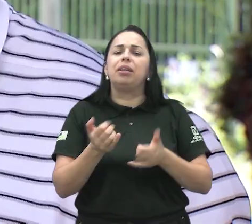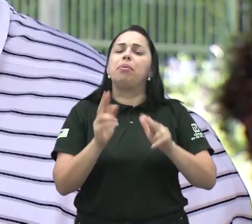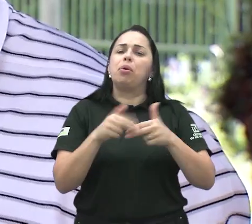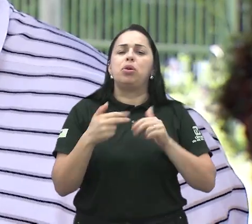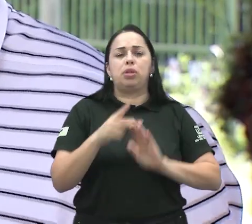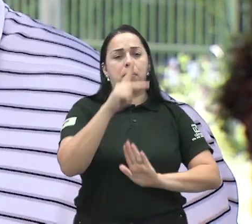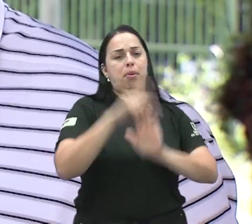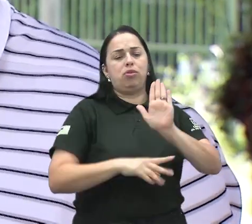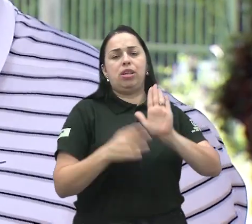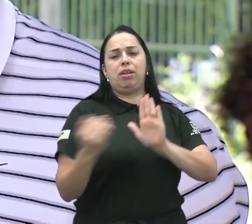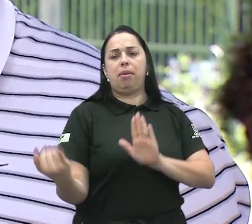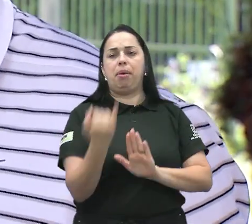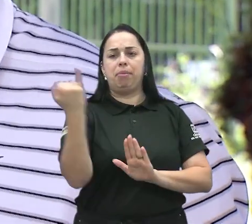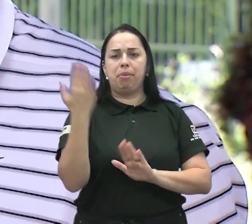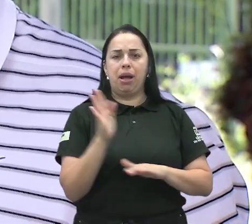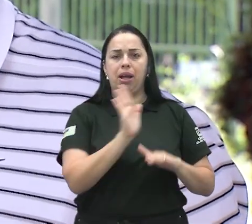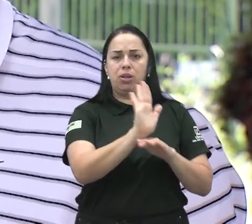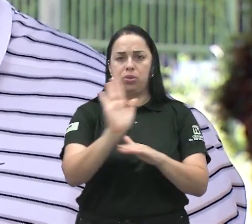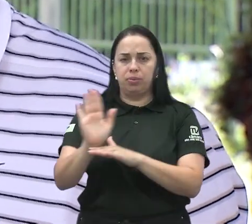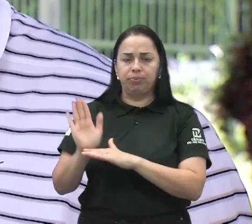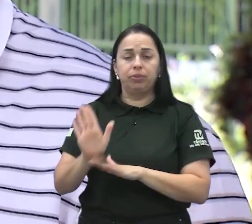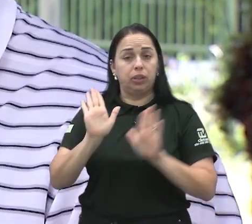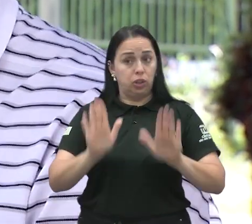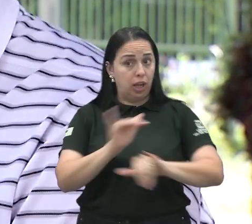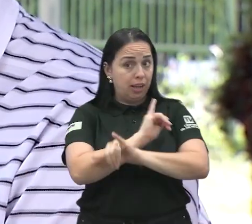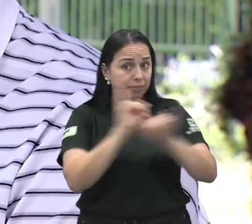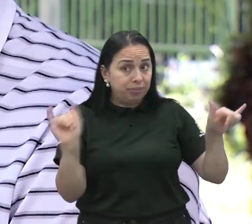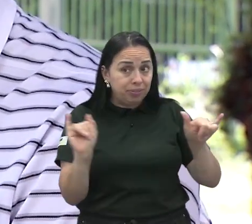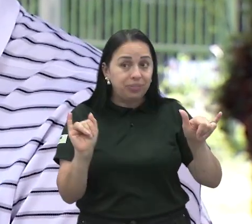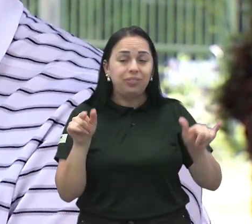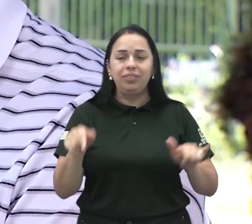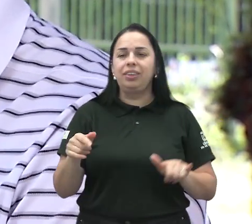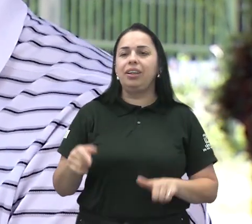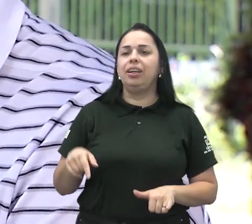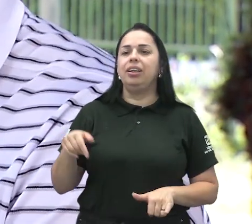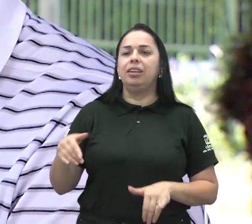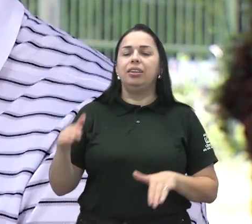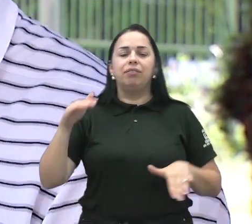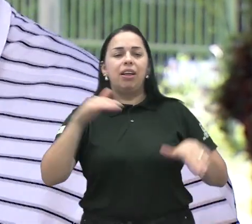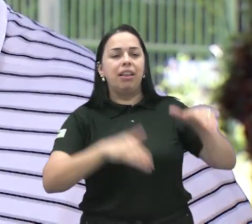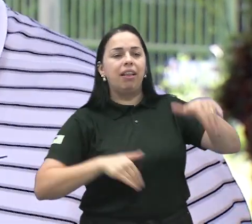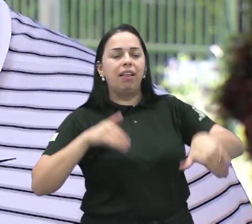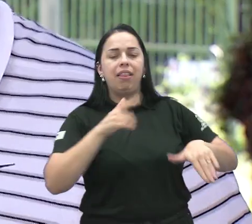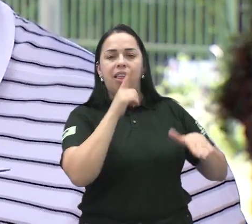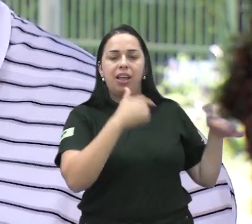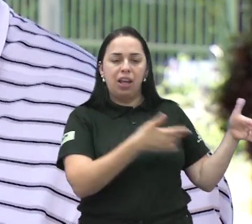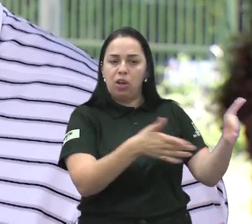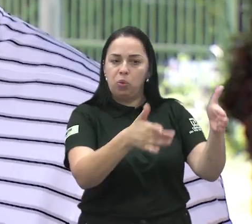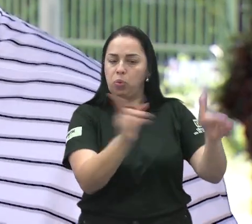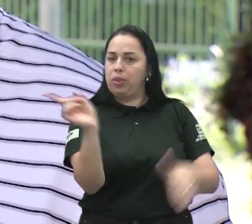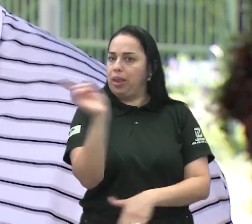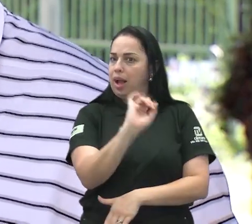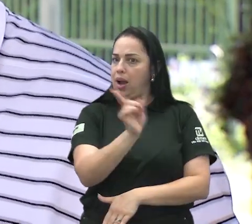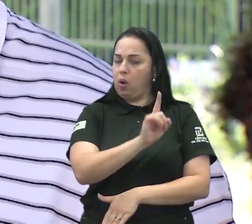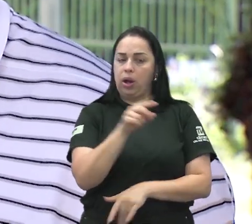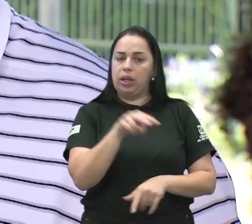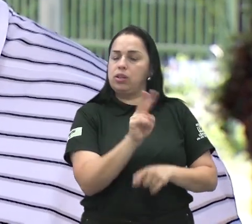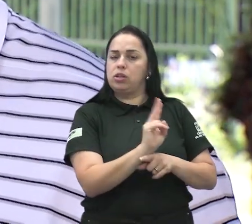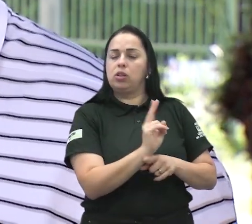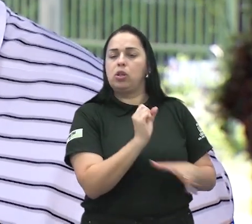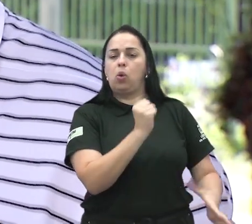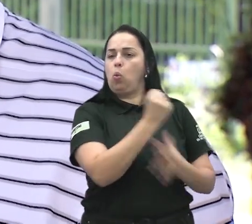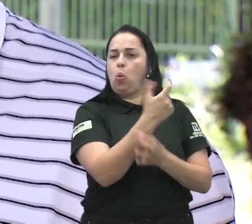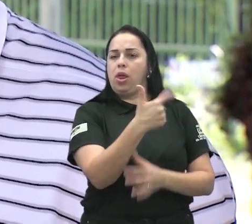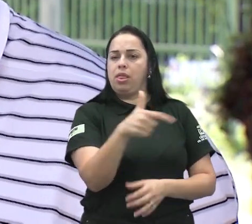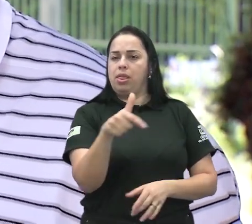familiares. Então, acho que é um projeto importantíssimo. Ajuda, inclusive, como eu já disse, para que as crianças não vão, né, nadar em rios, represas, onde não